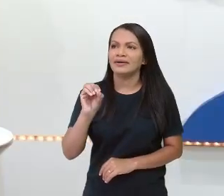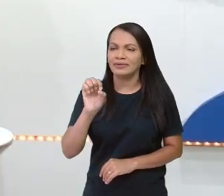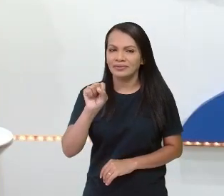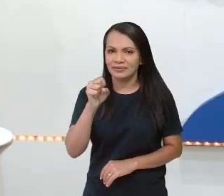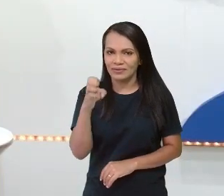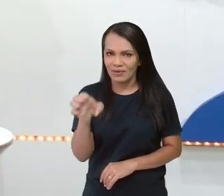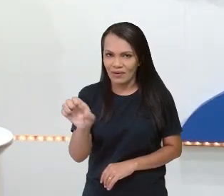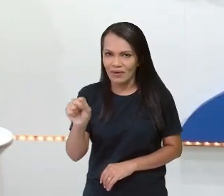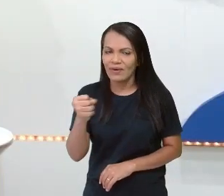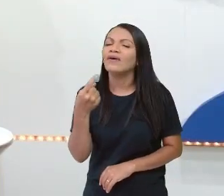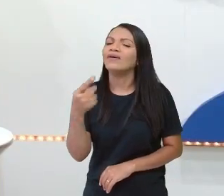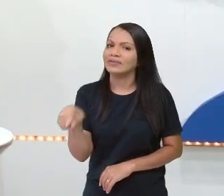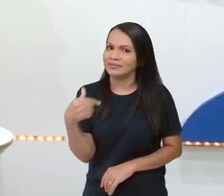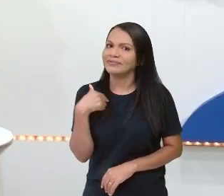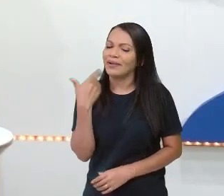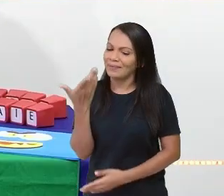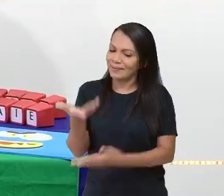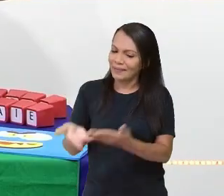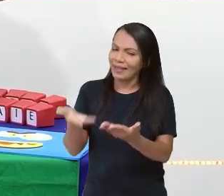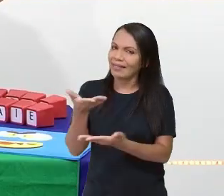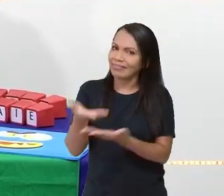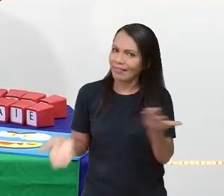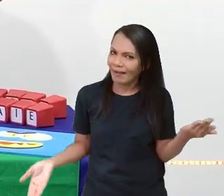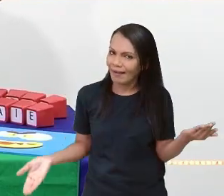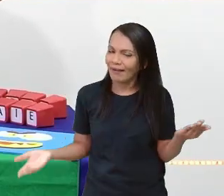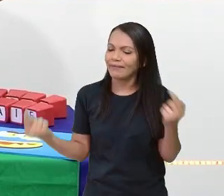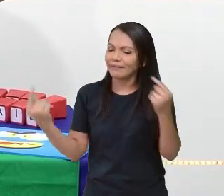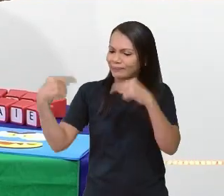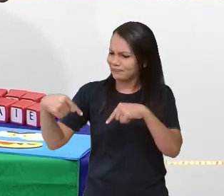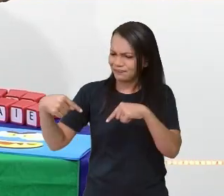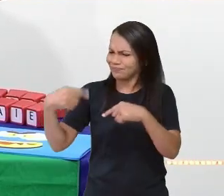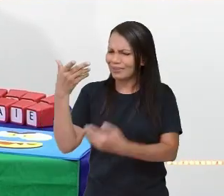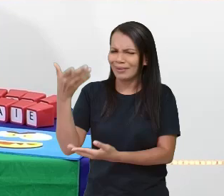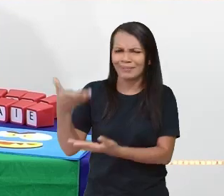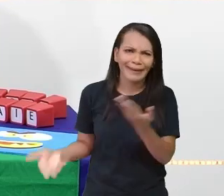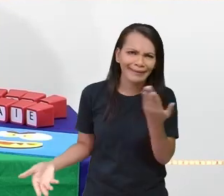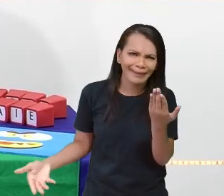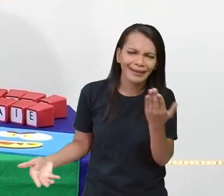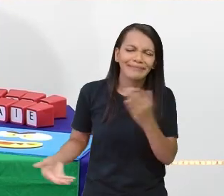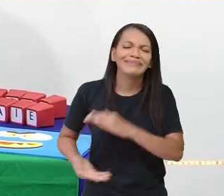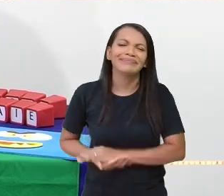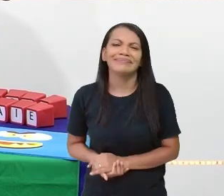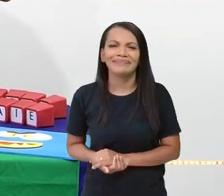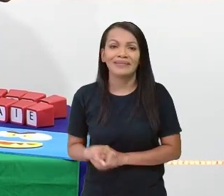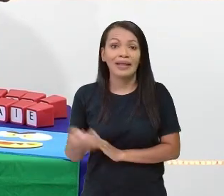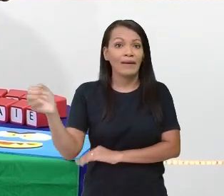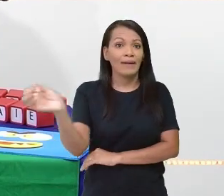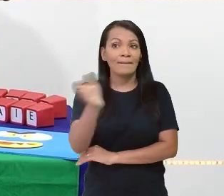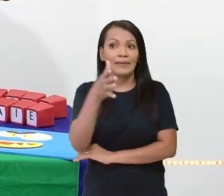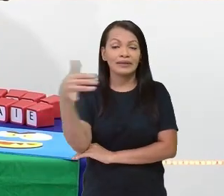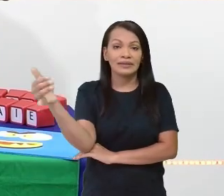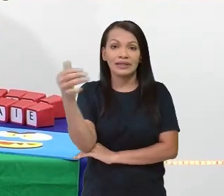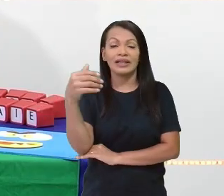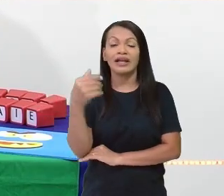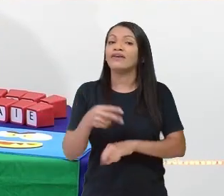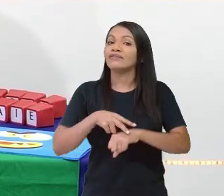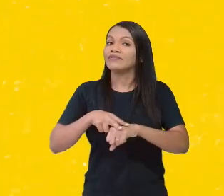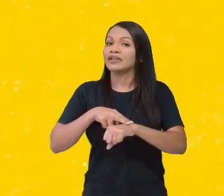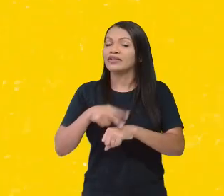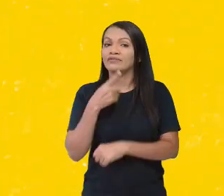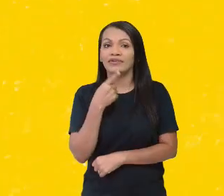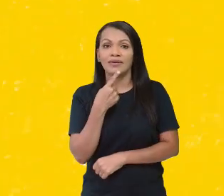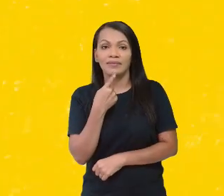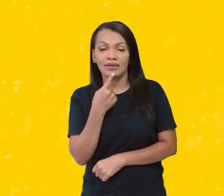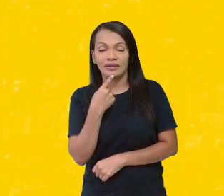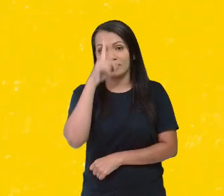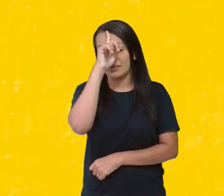perder. Pelos palpites da gente, todos aqui vai perder Camarões. Olha aí, a bandeira de Camarões, verde, vermelha e